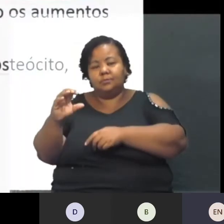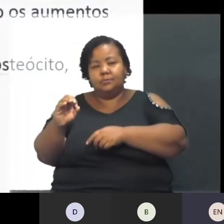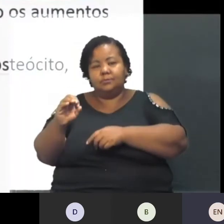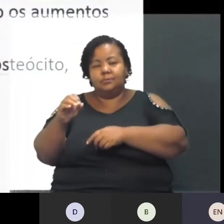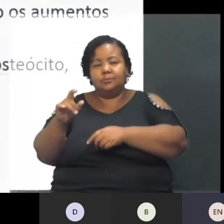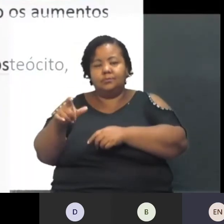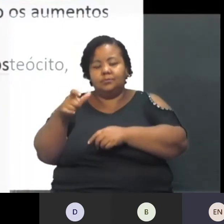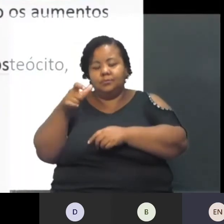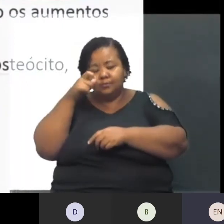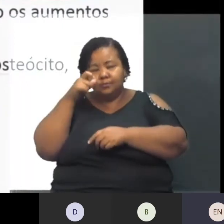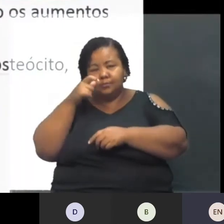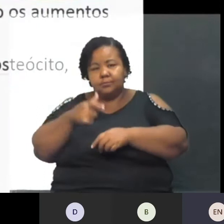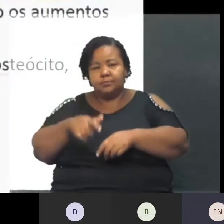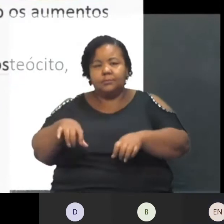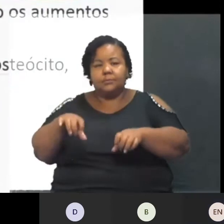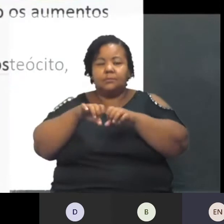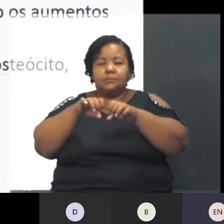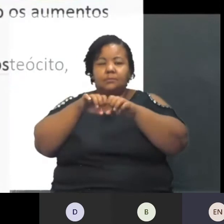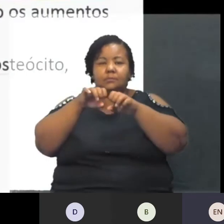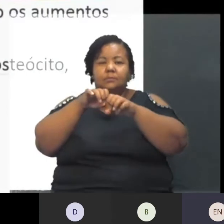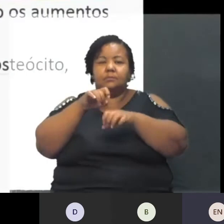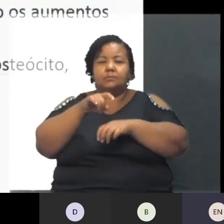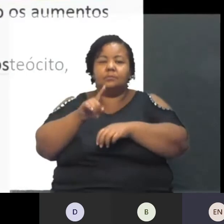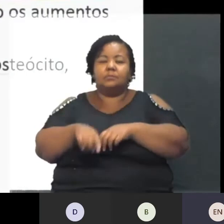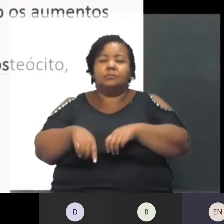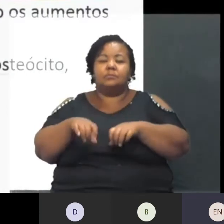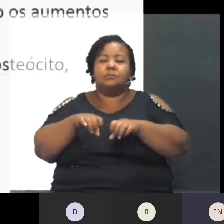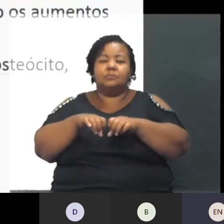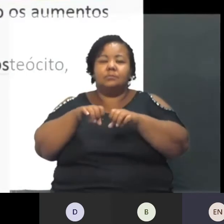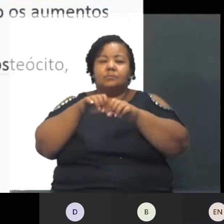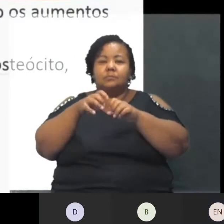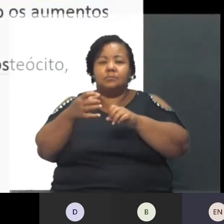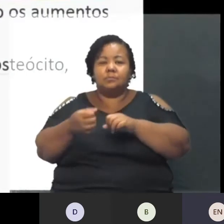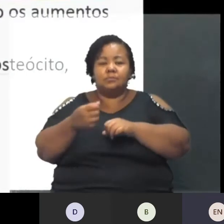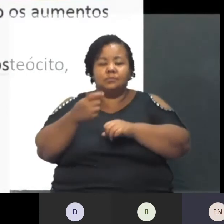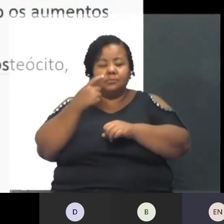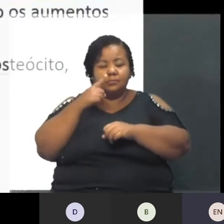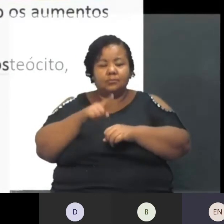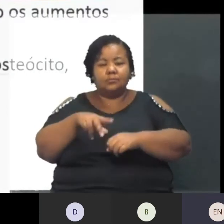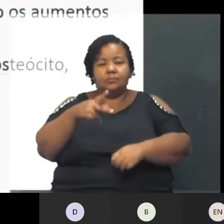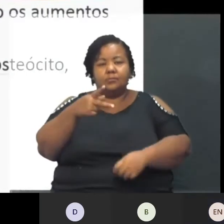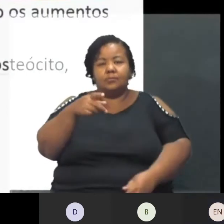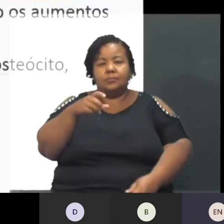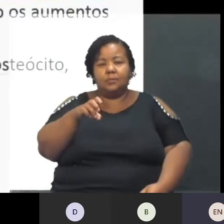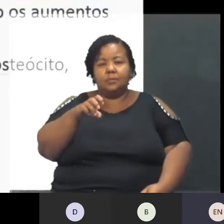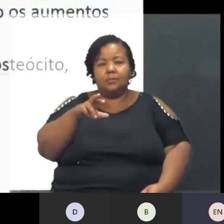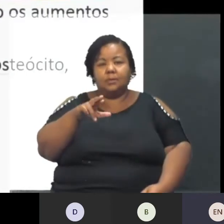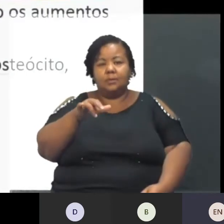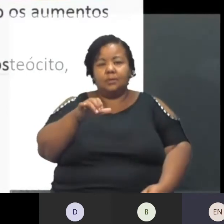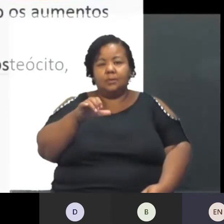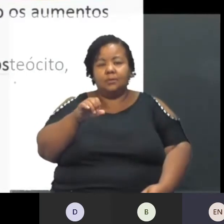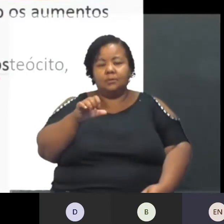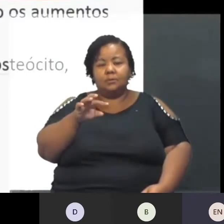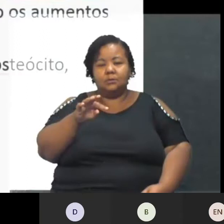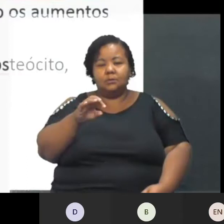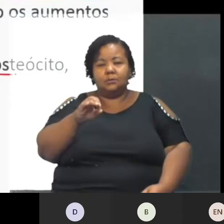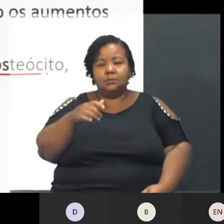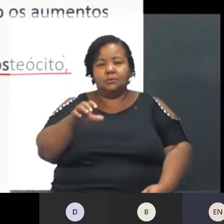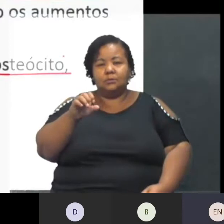onde observaremos as estruturas. Qual estrutura iremos identificar? O periósteo, a matriz